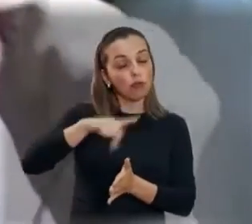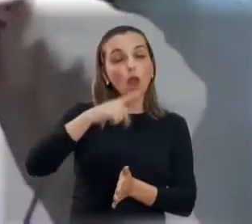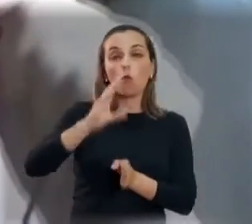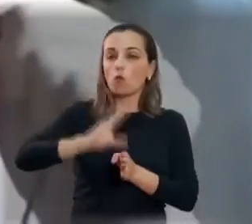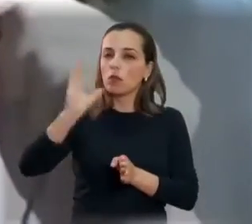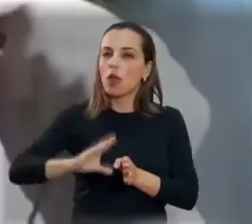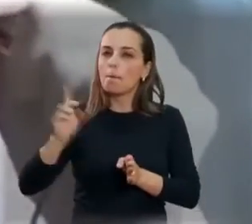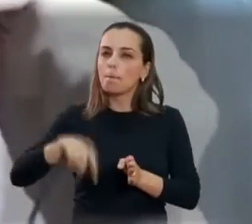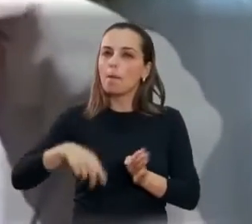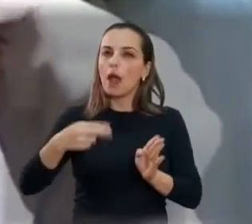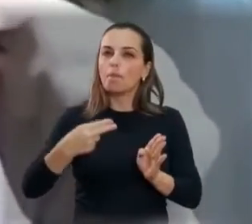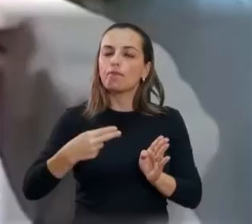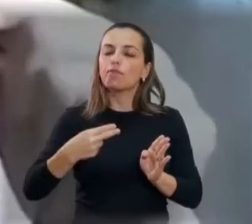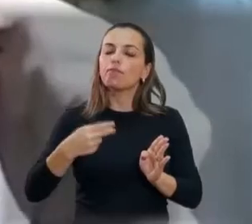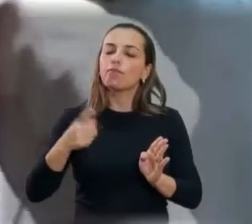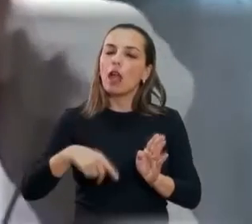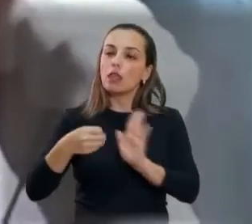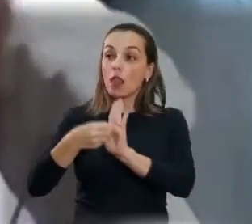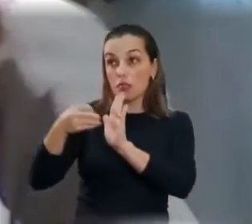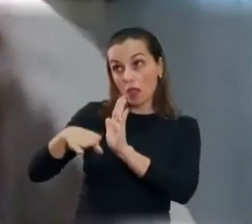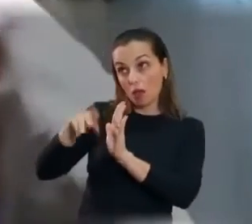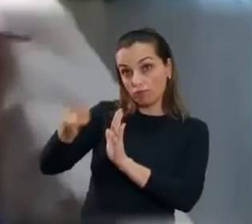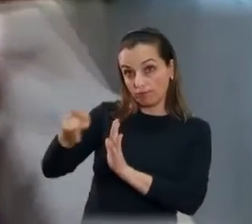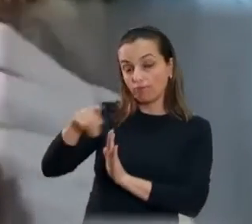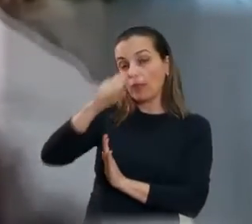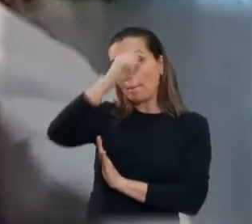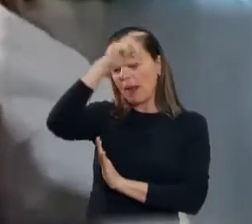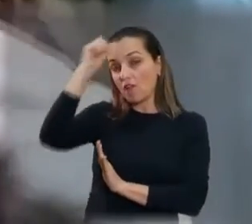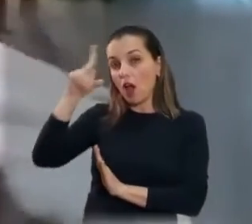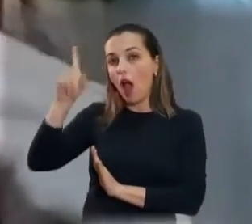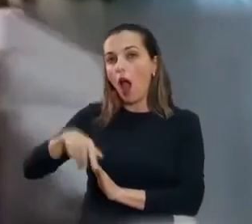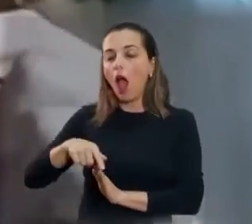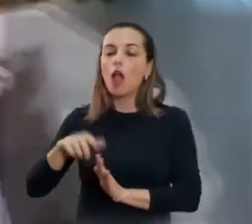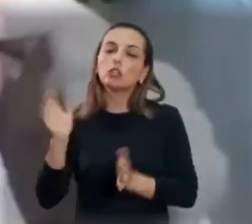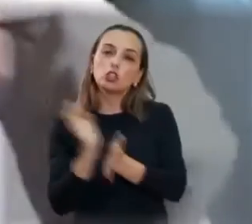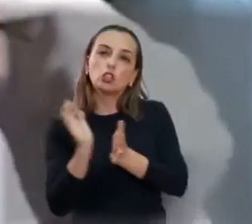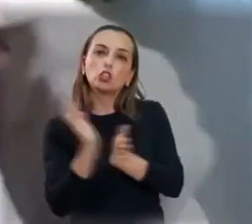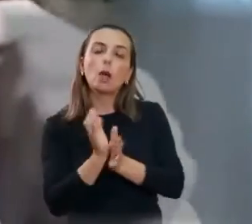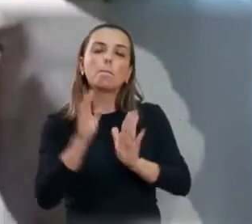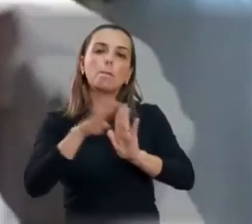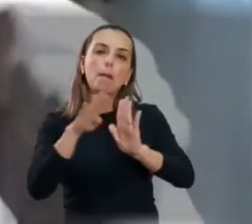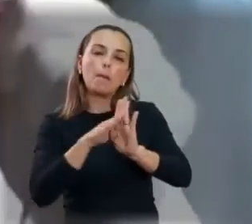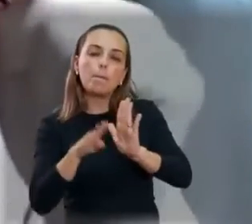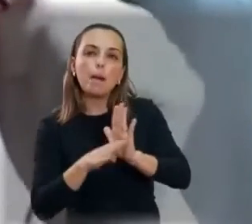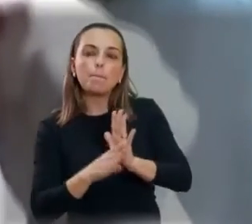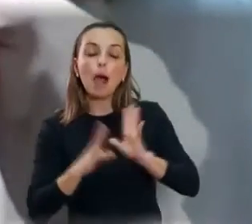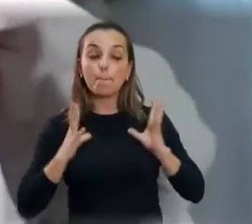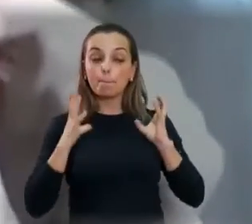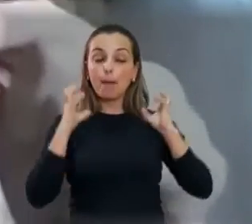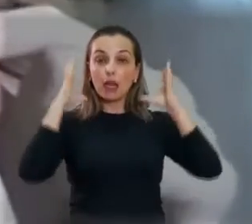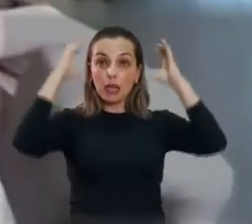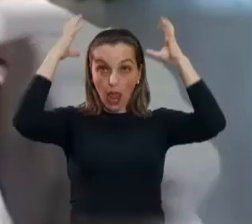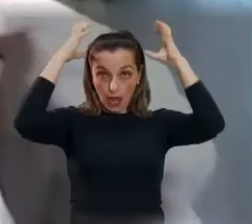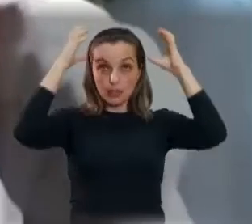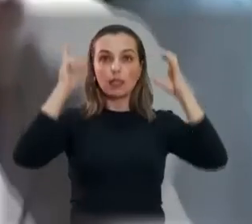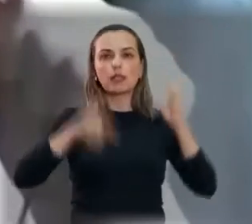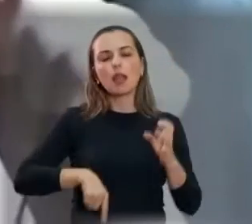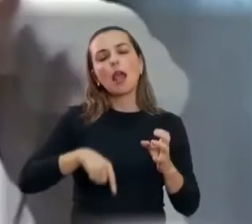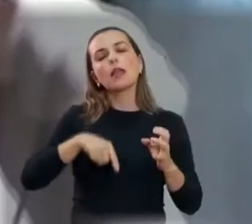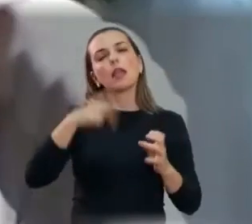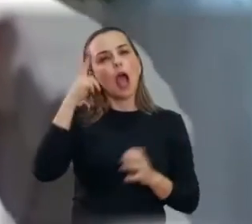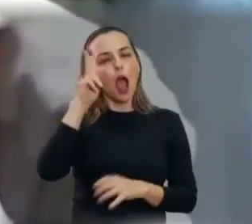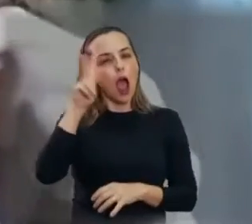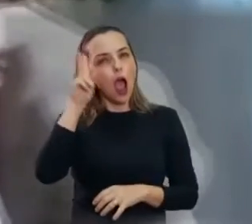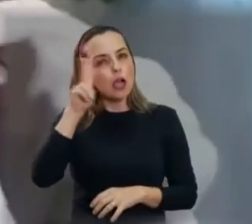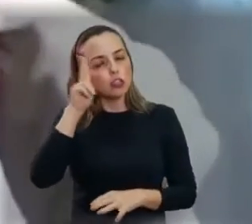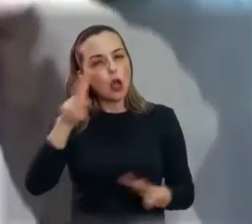ao Executivo. Essa ação faz parte de uma articulação da Agenda Marielle Franco, iniciativa que sistematizou o legado da vereadora carioca